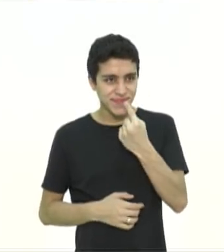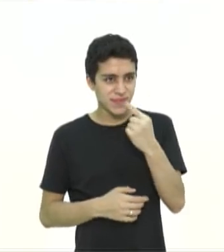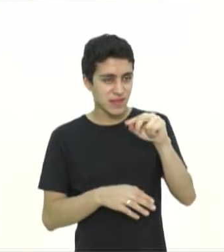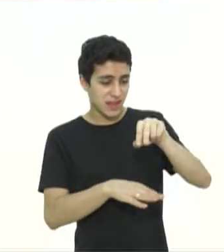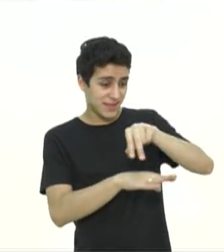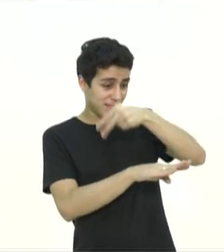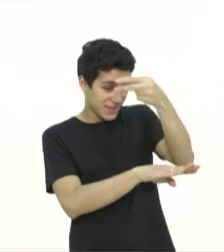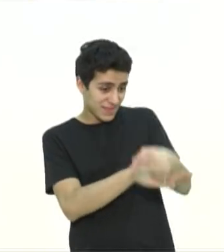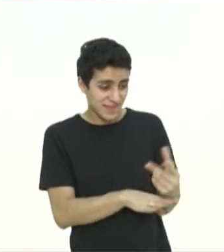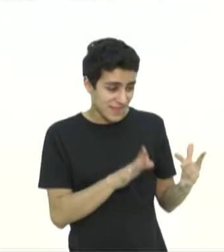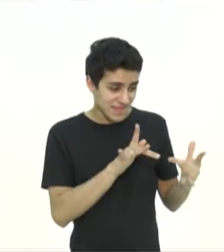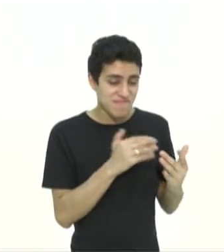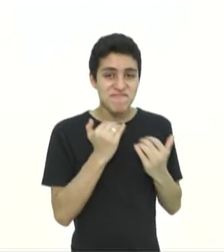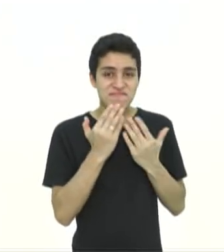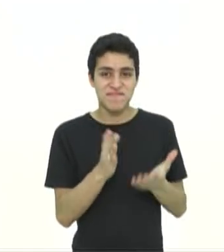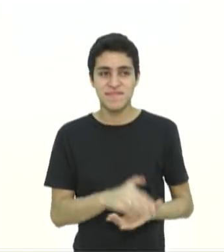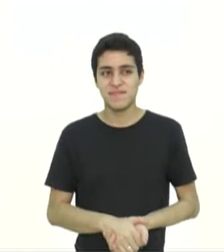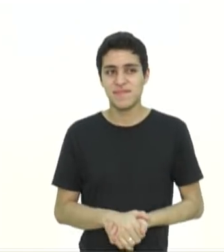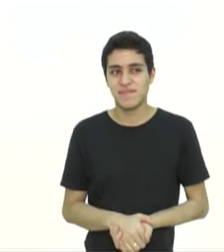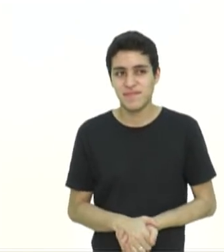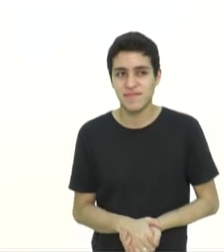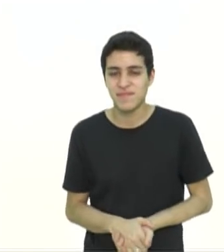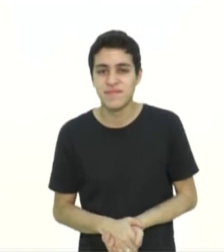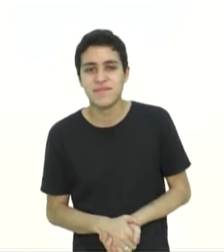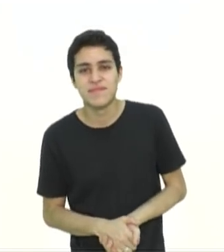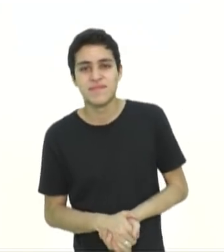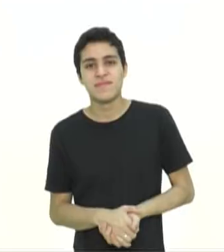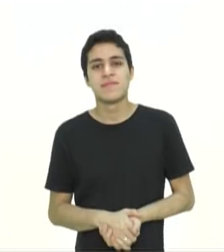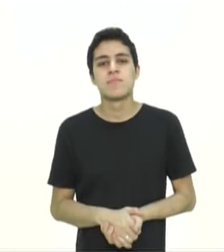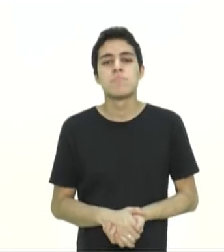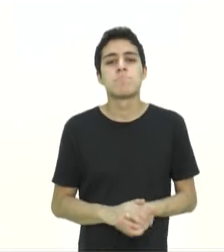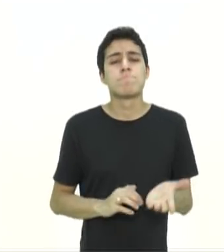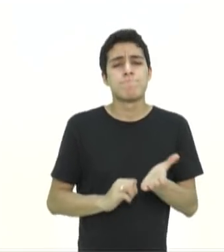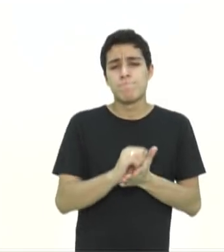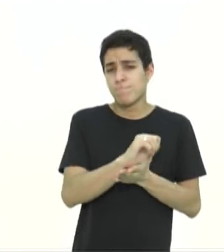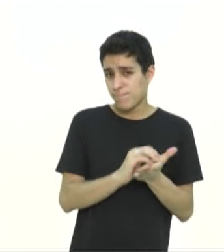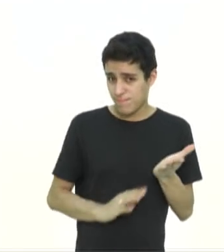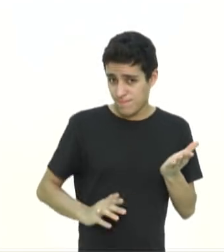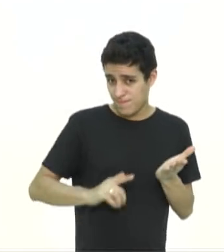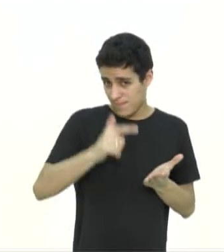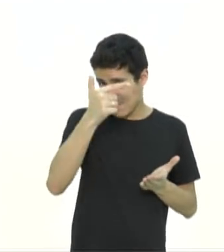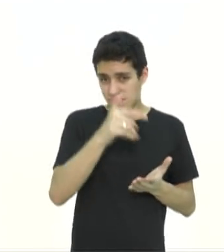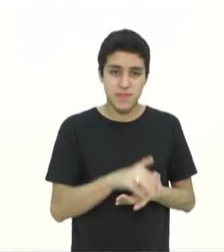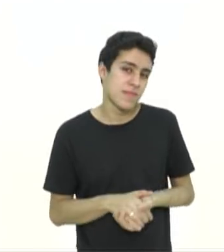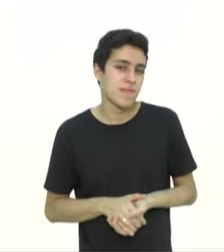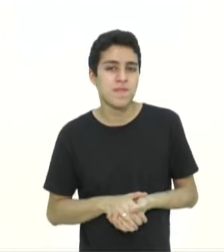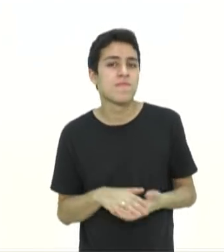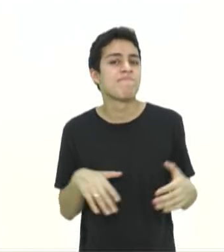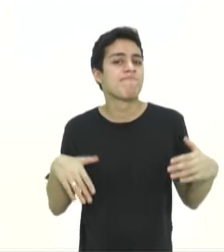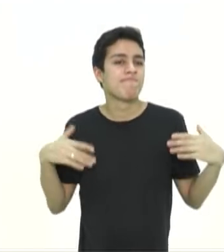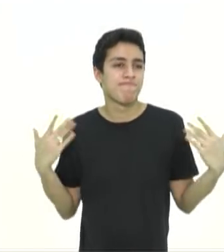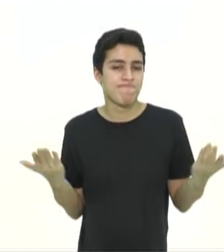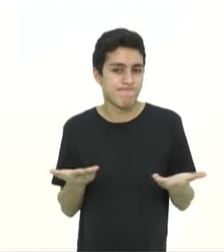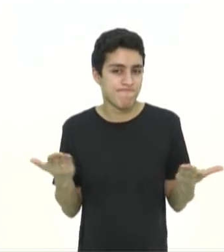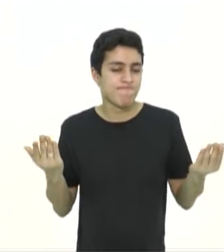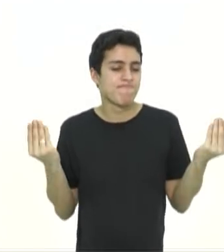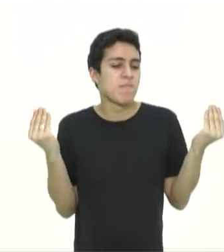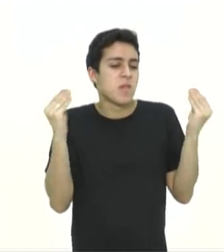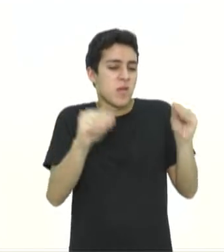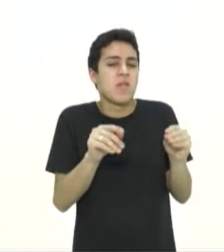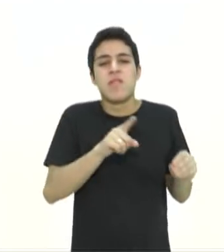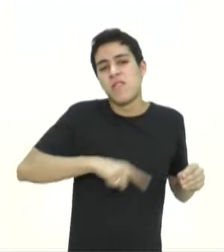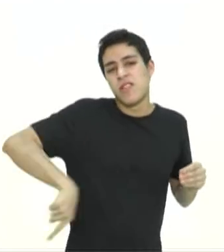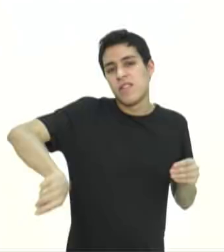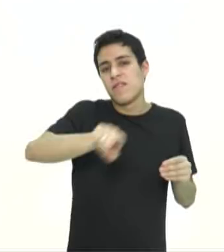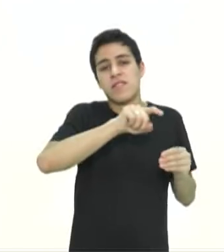derrubar o namorado, não tá nem aí. Vamos ver então. No exercício número 2, coloquei aqui para